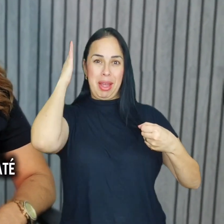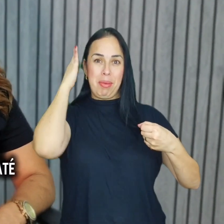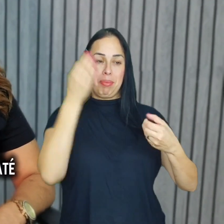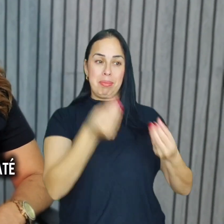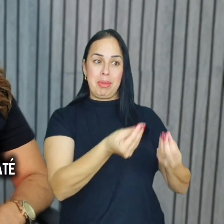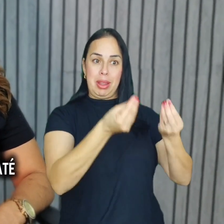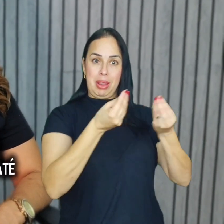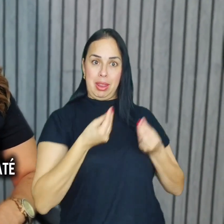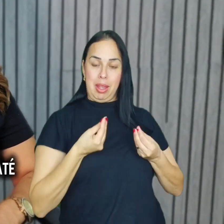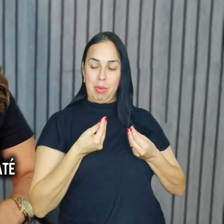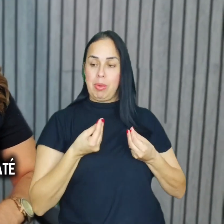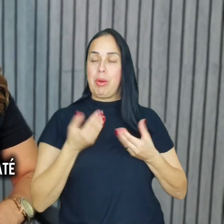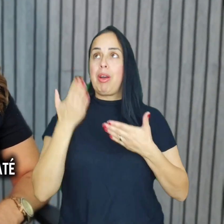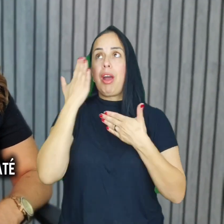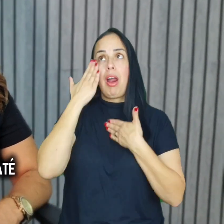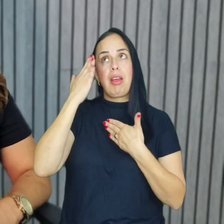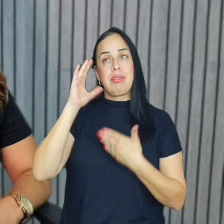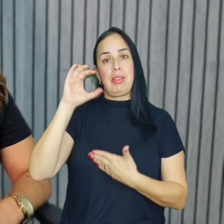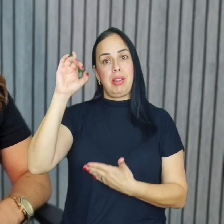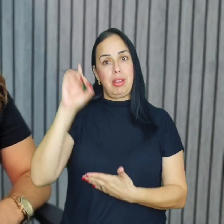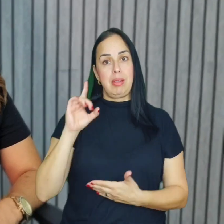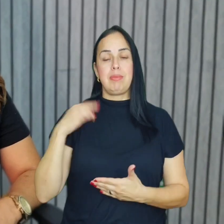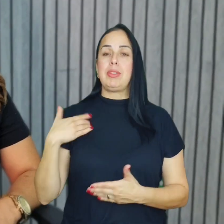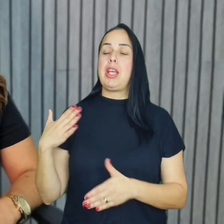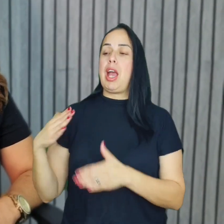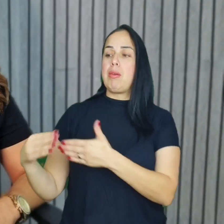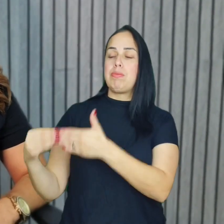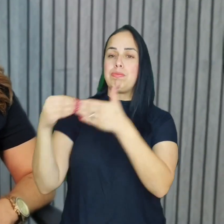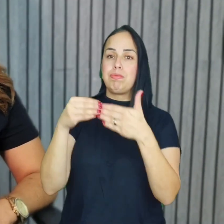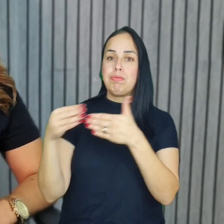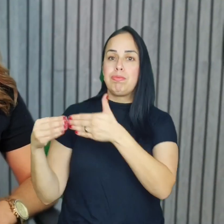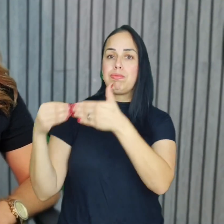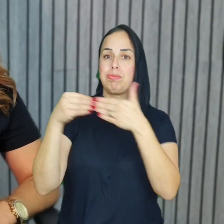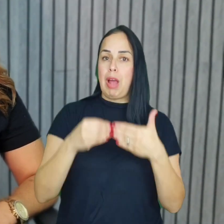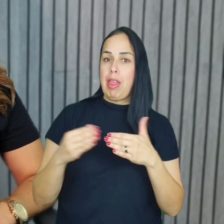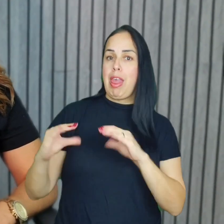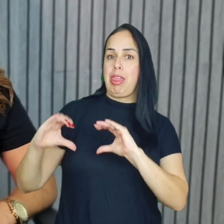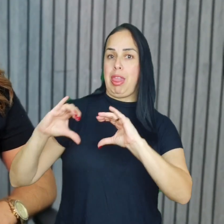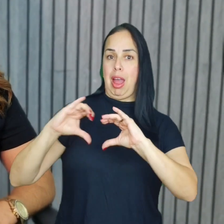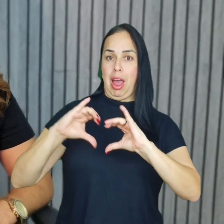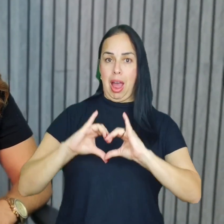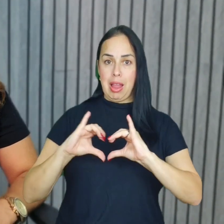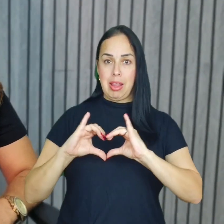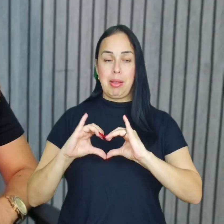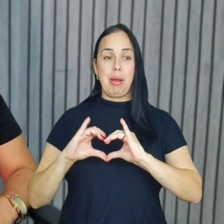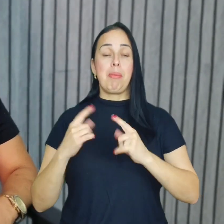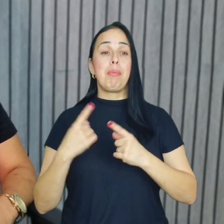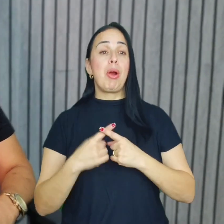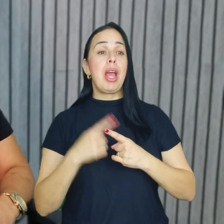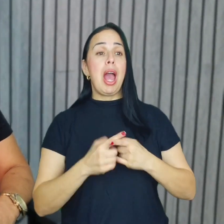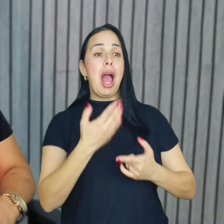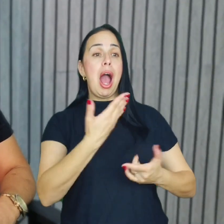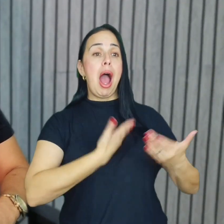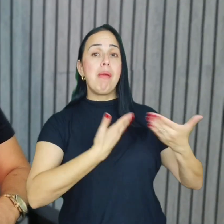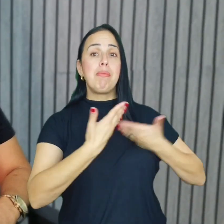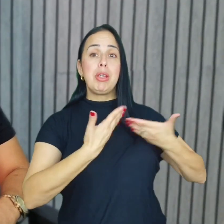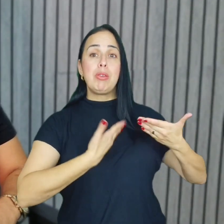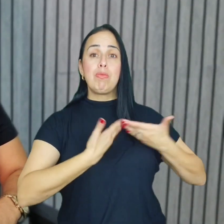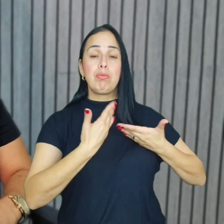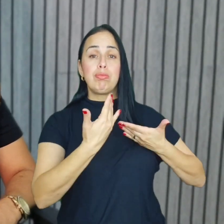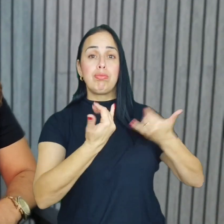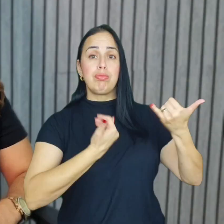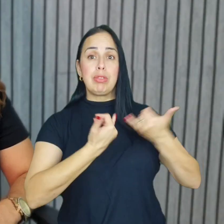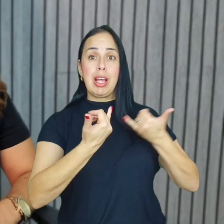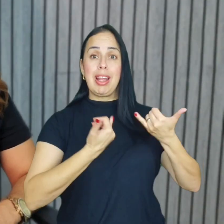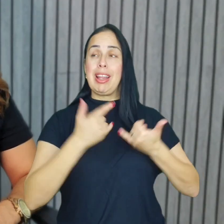eu consegui o aparelho para ele em Taubaté, graças a Deus, né? E a gente começou a vir para Adas através